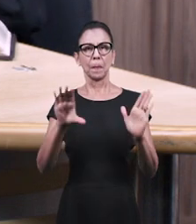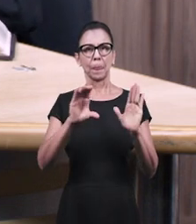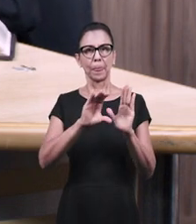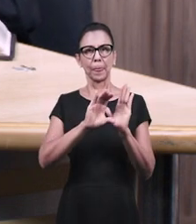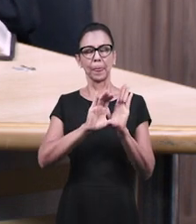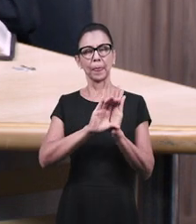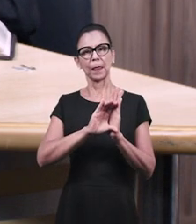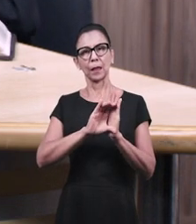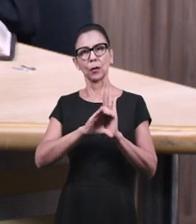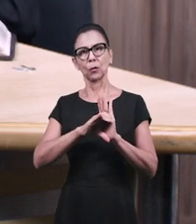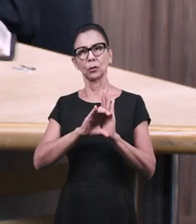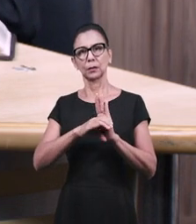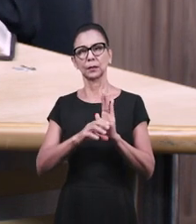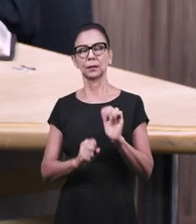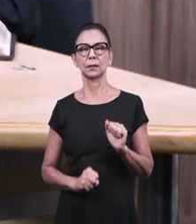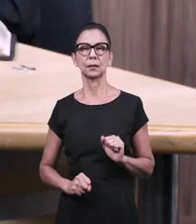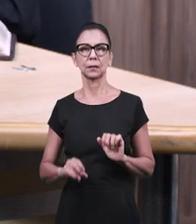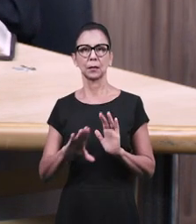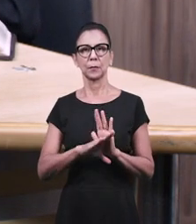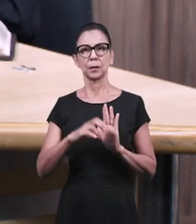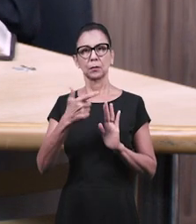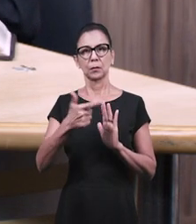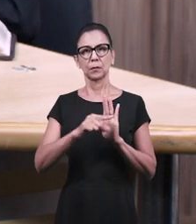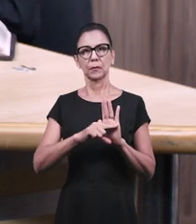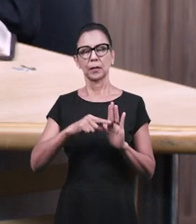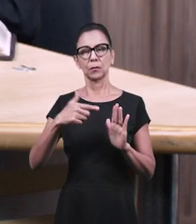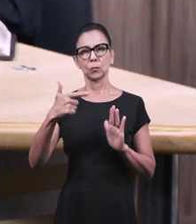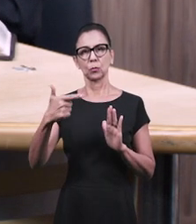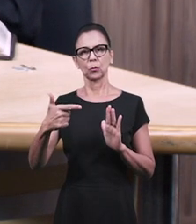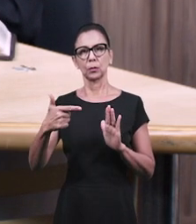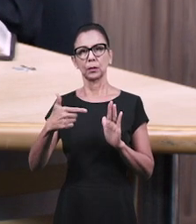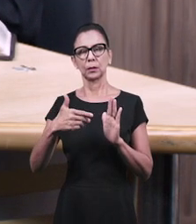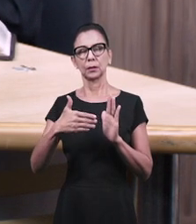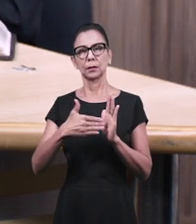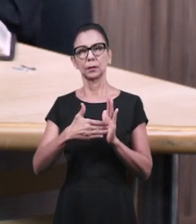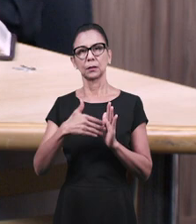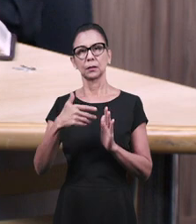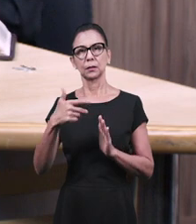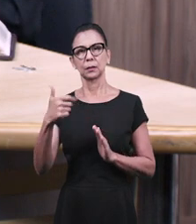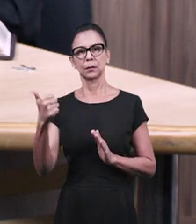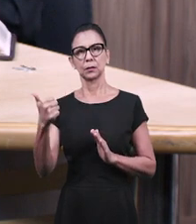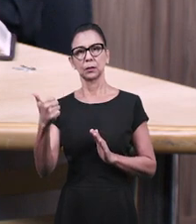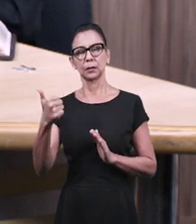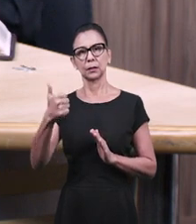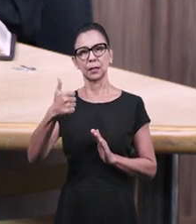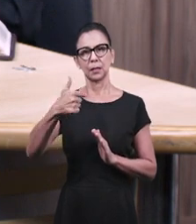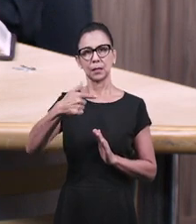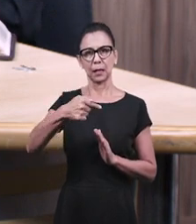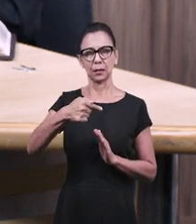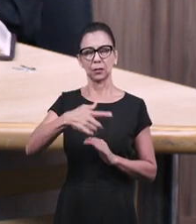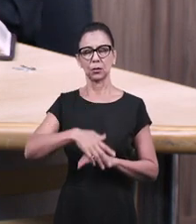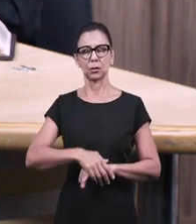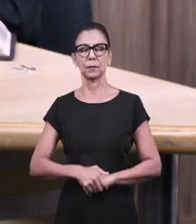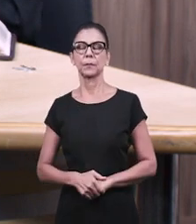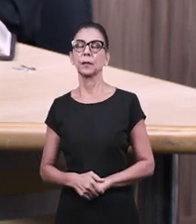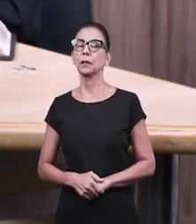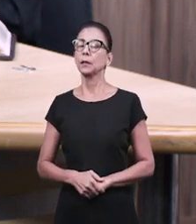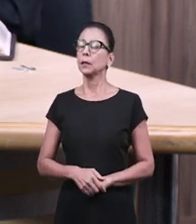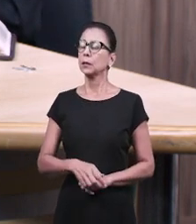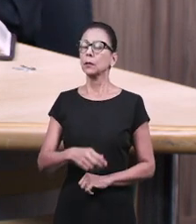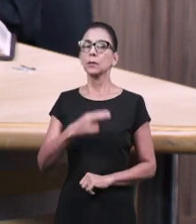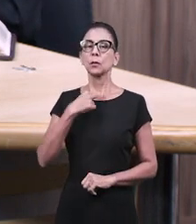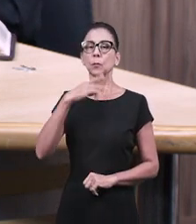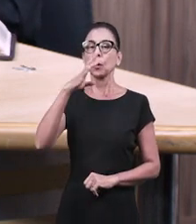Colossenses capítulo 2, versos 16 e 17. Portanto, ninguém vos julgue pelo